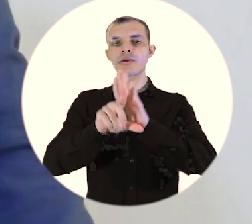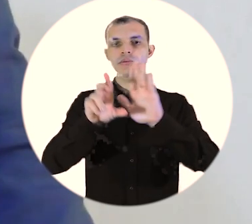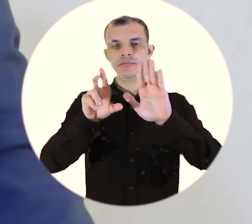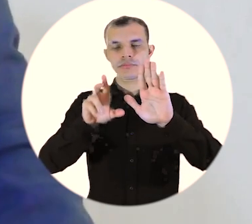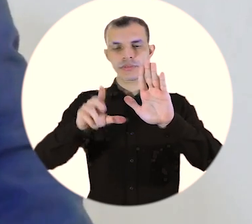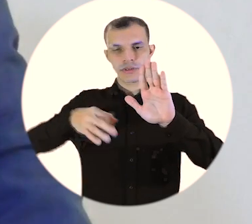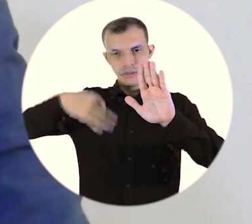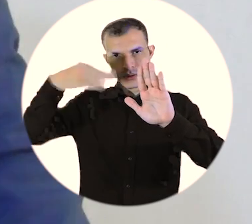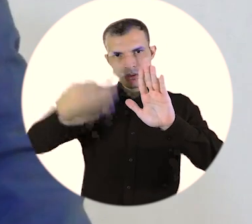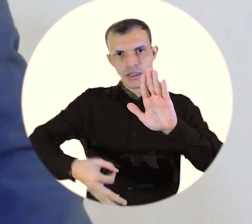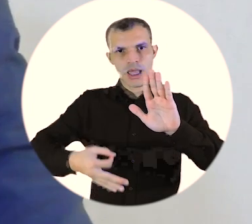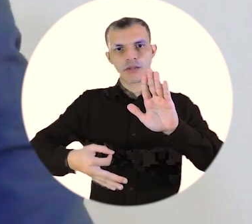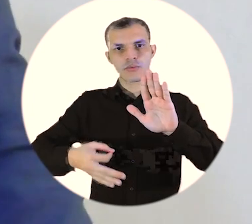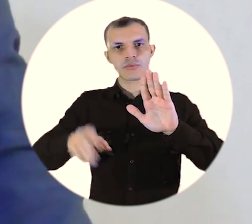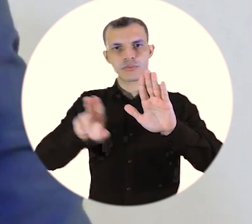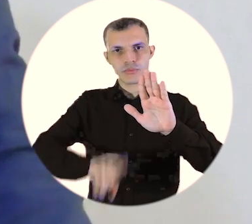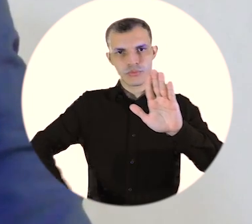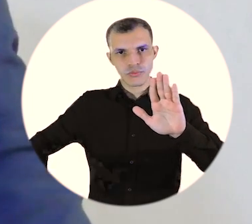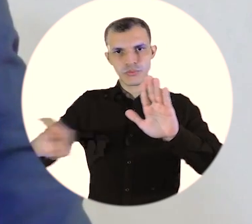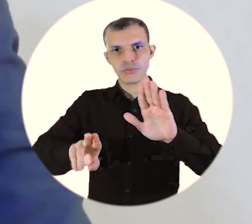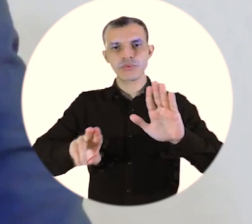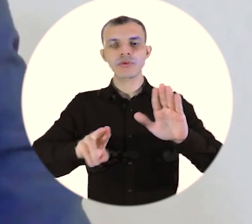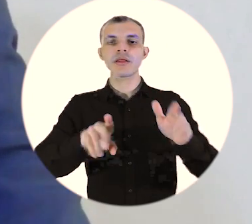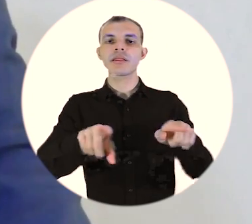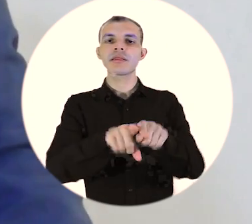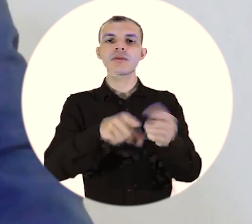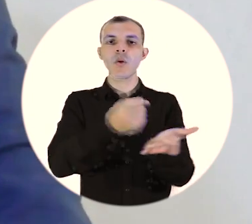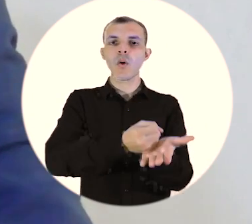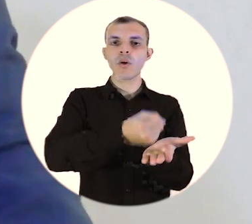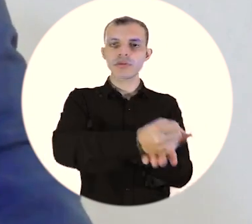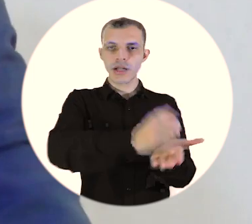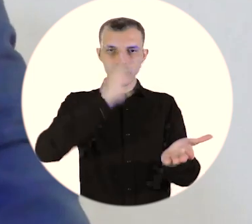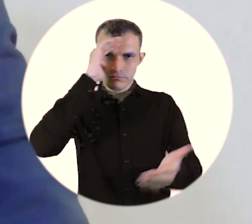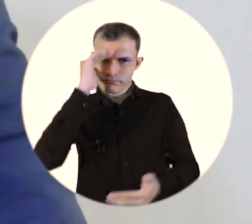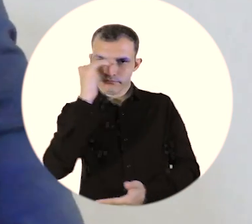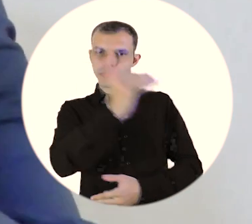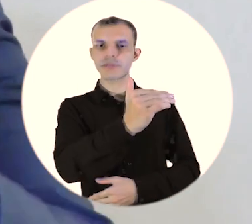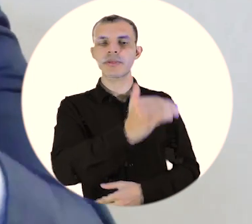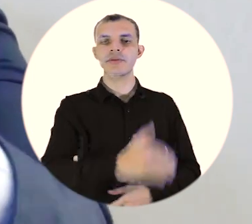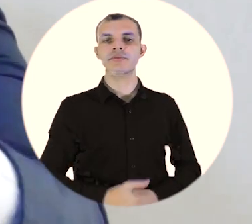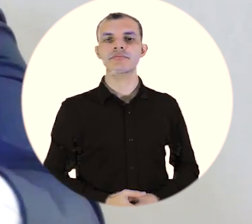vigor, respeito aos contratos, desde que eles sejam